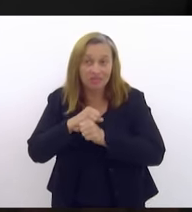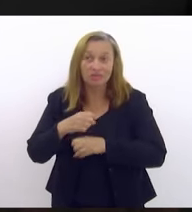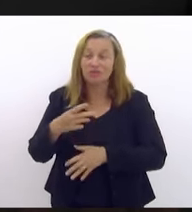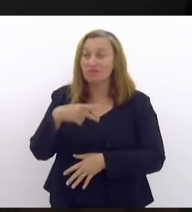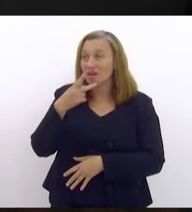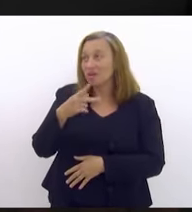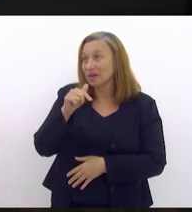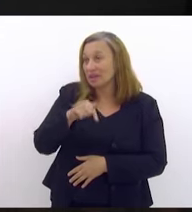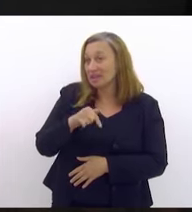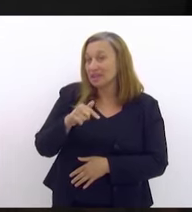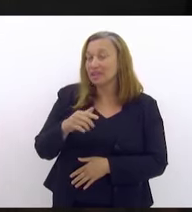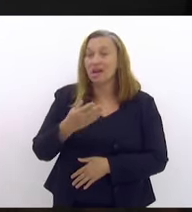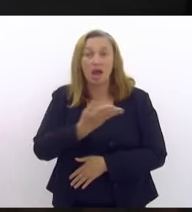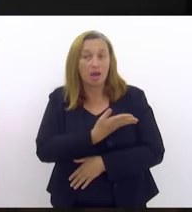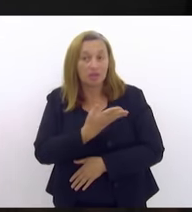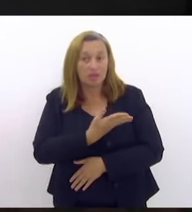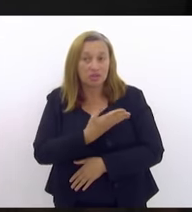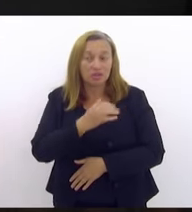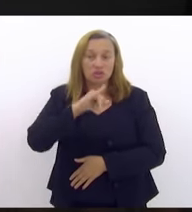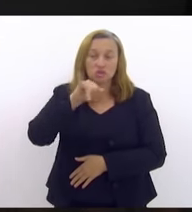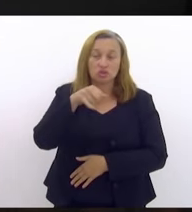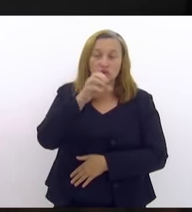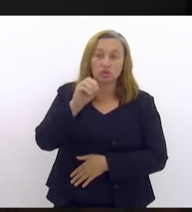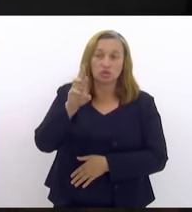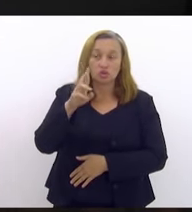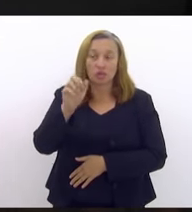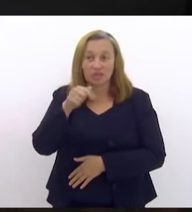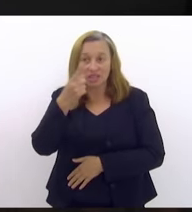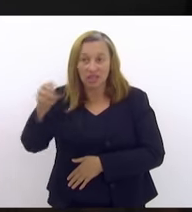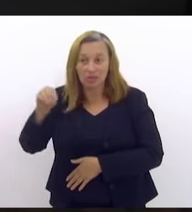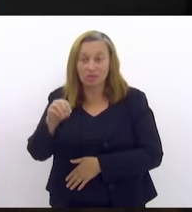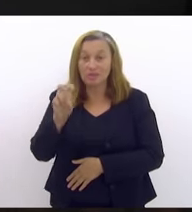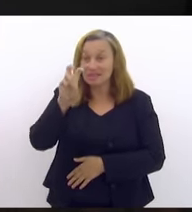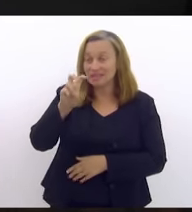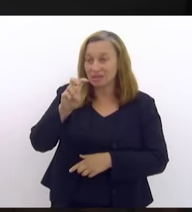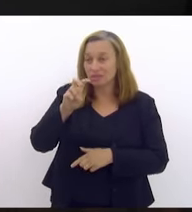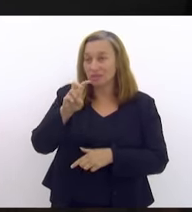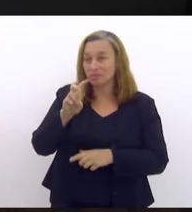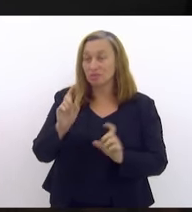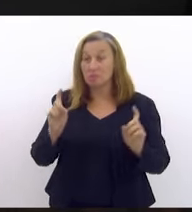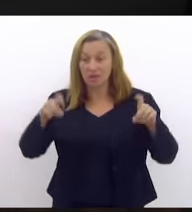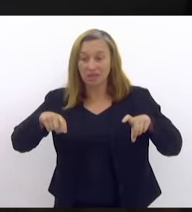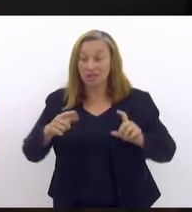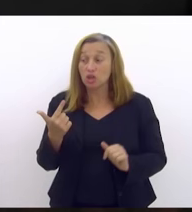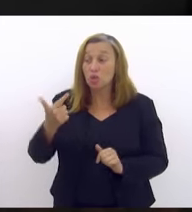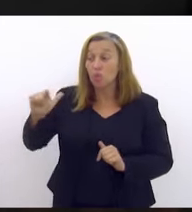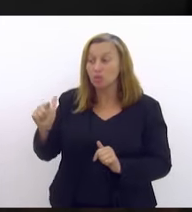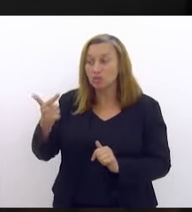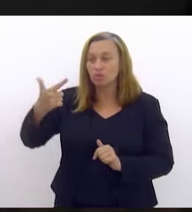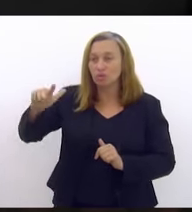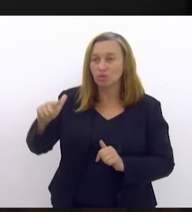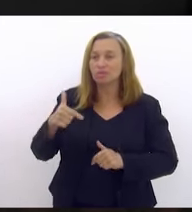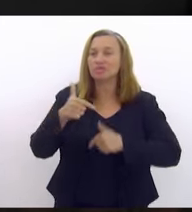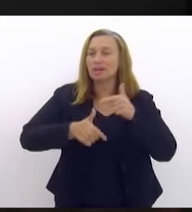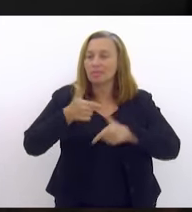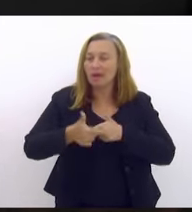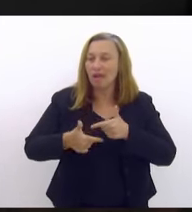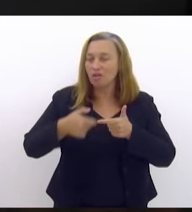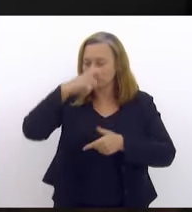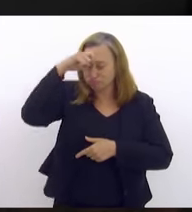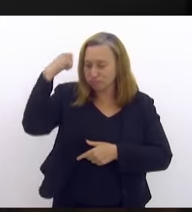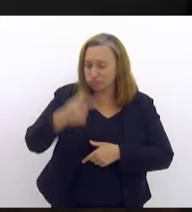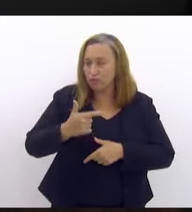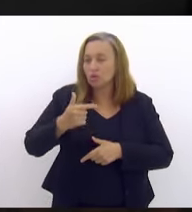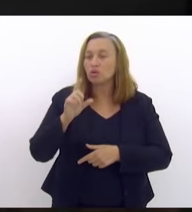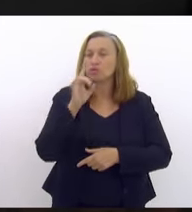aqui nosso amigo Edu Jordão, com 5 mandatos, e vários outros que têm trabalhado incansavelmente nos últimos